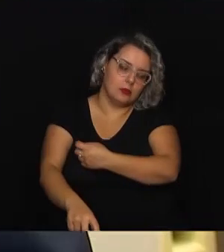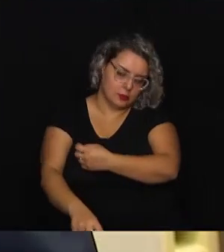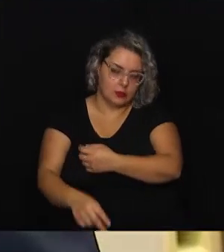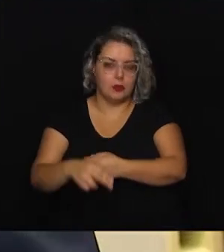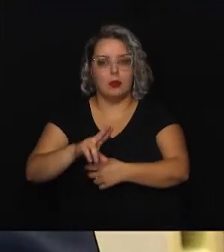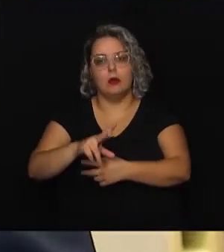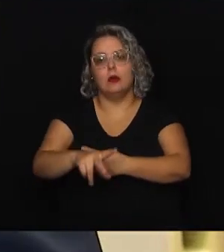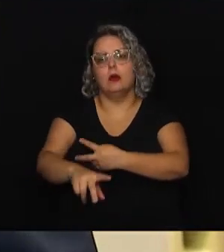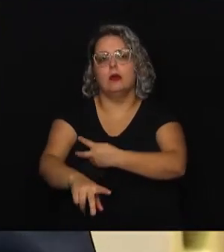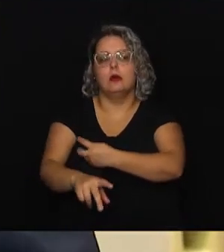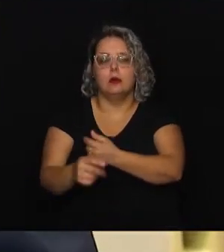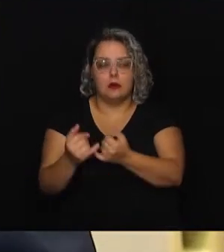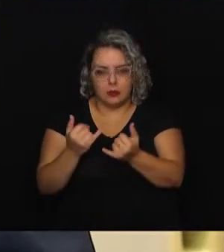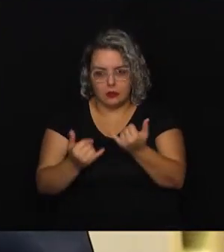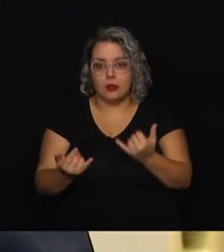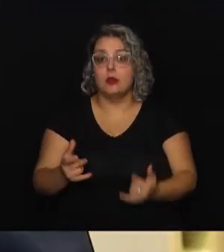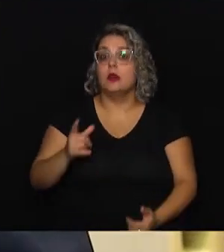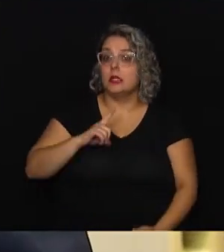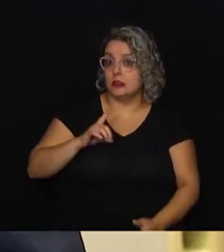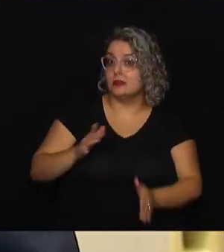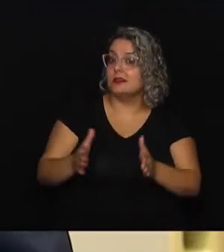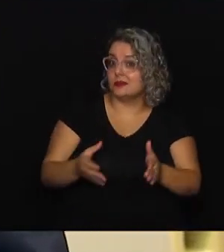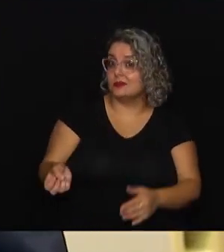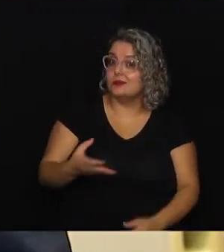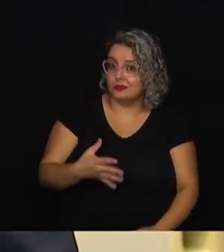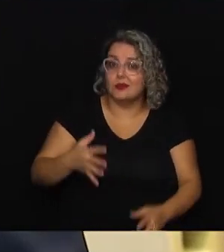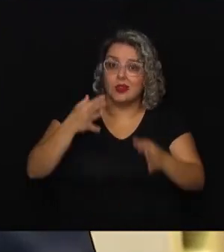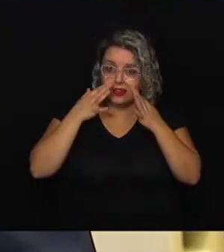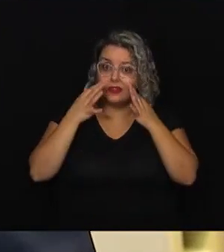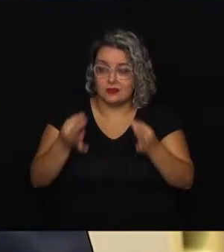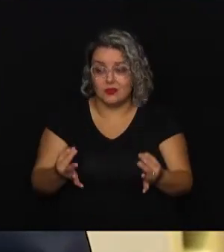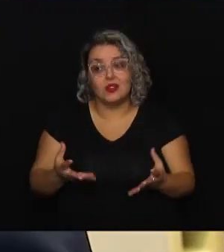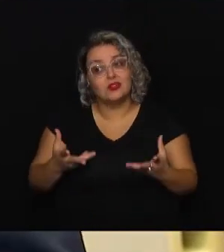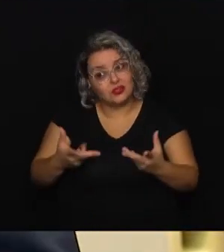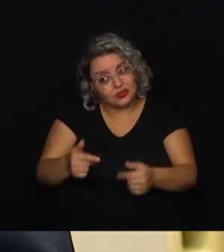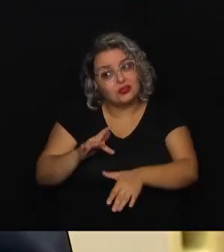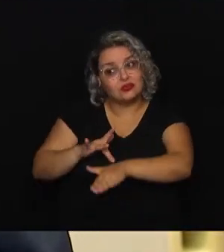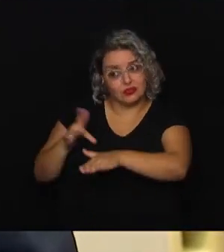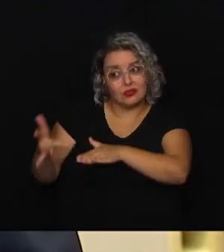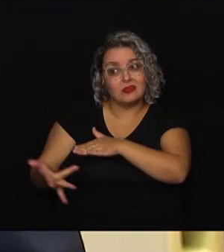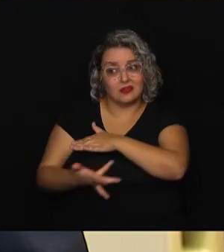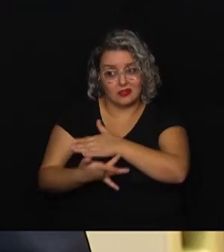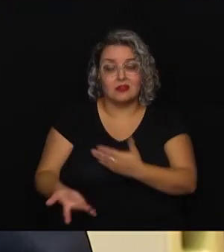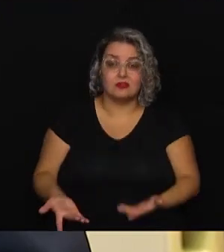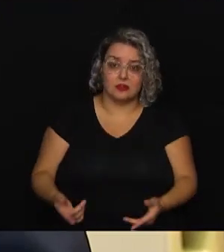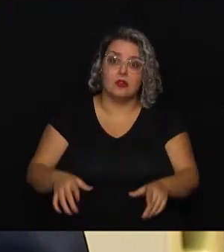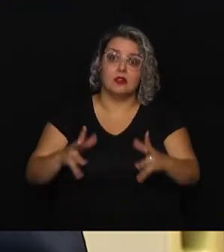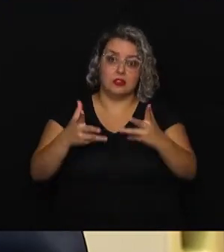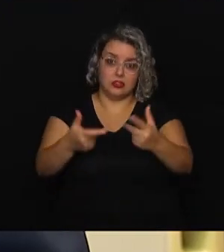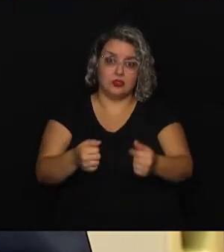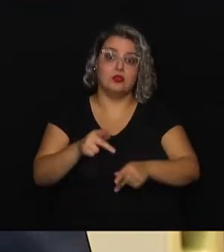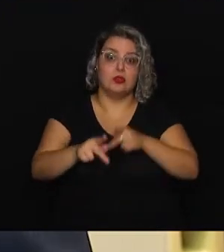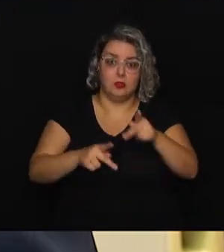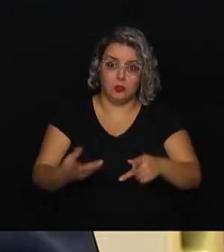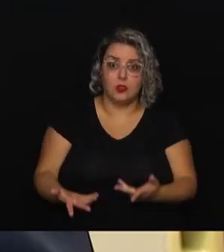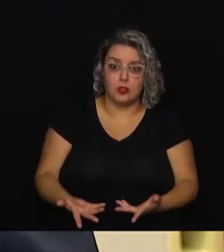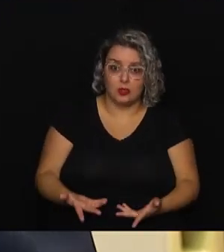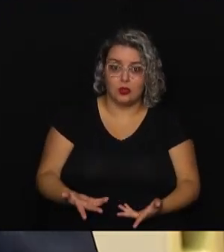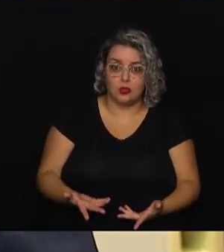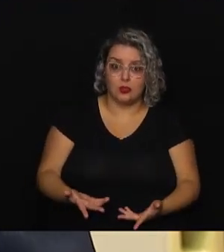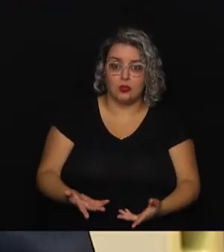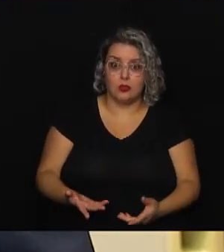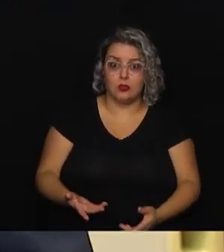episódios, né, teve até um mais recente que chamou a atenção de toda a imprensa e também de toda a população,